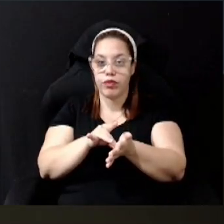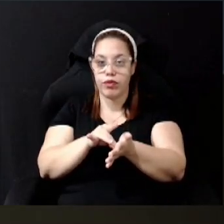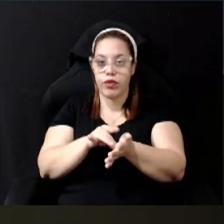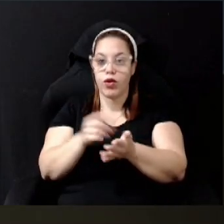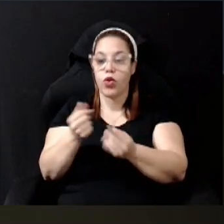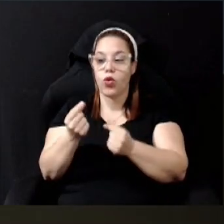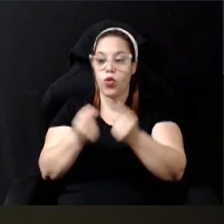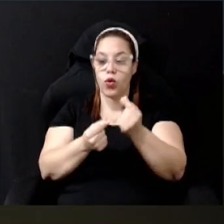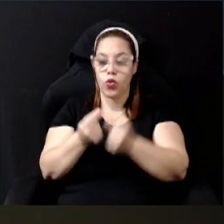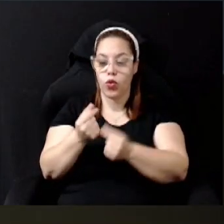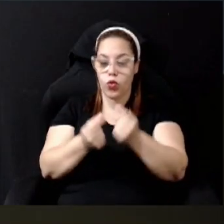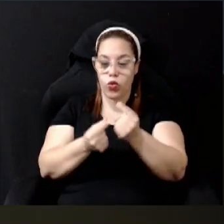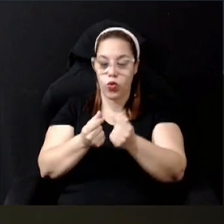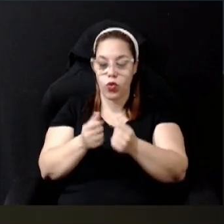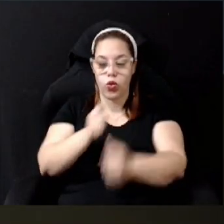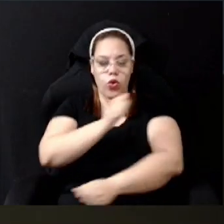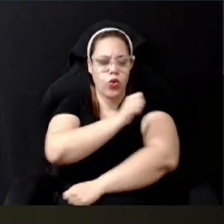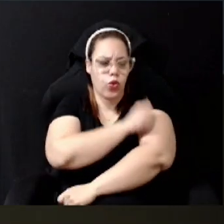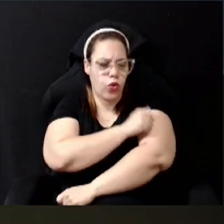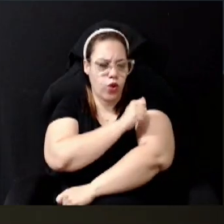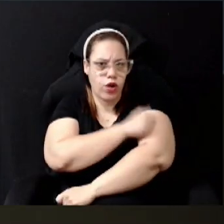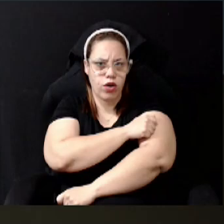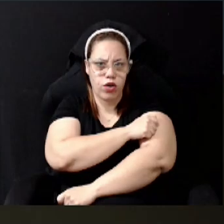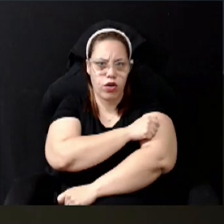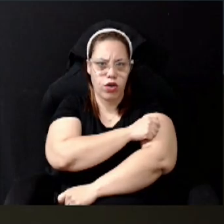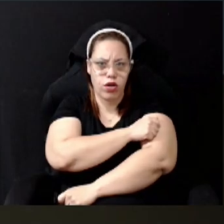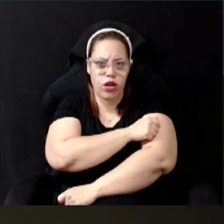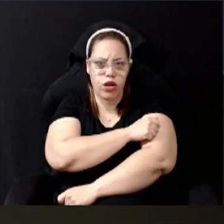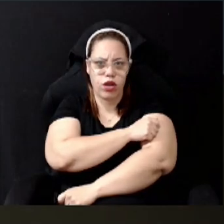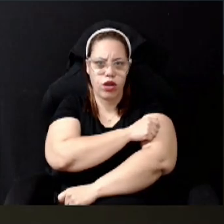saber se o aluno